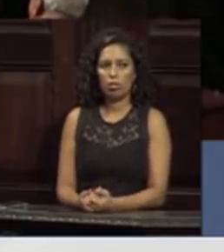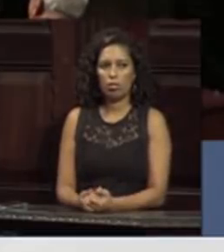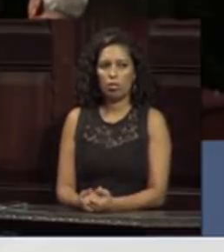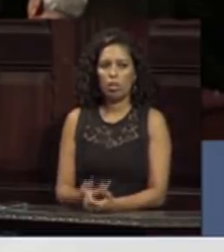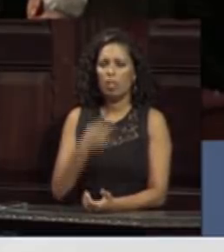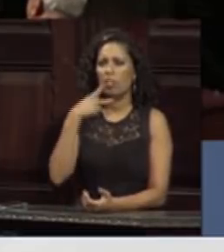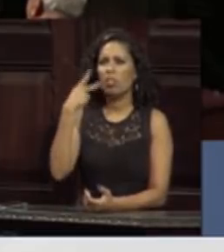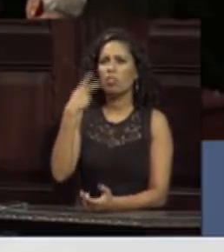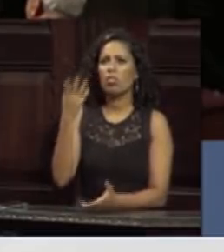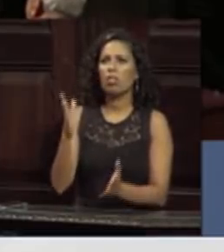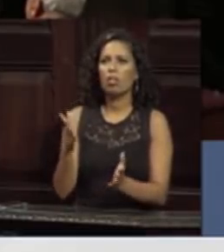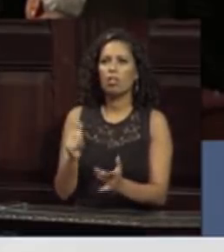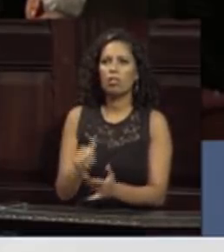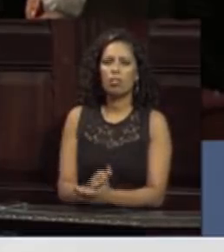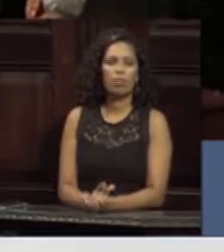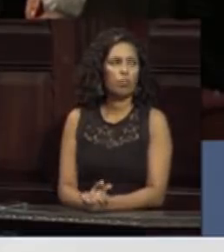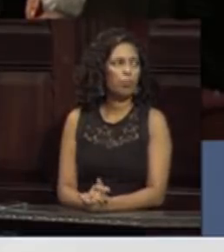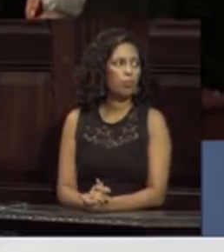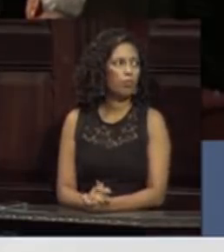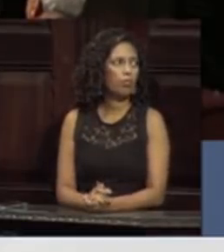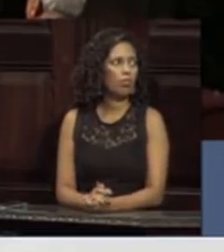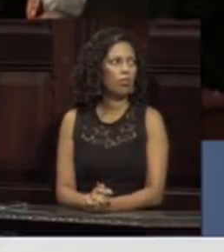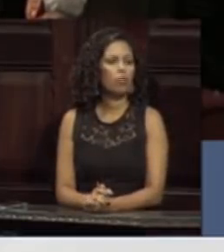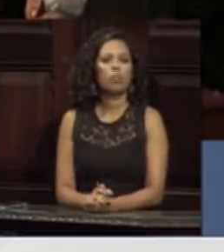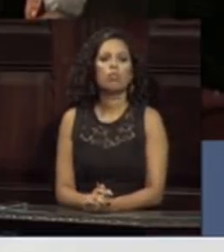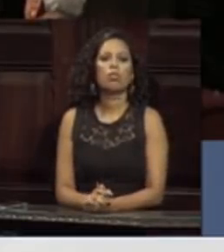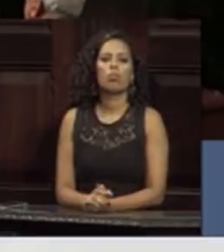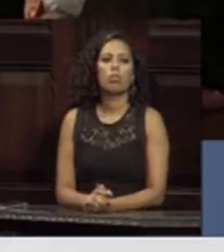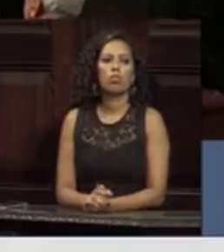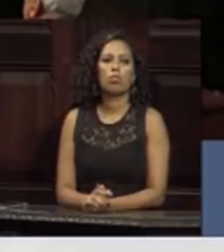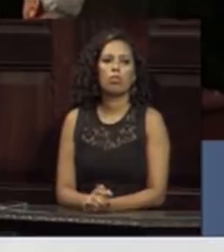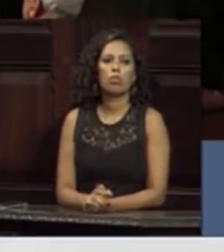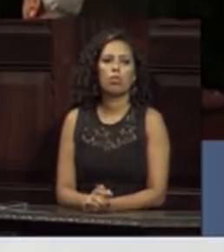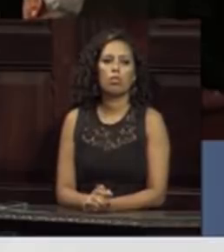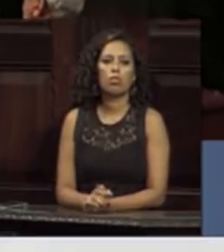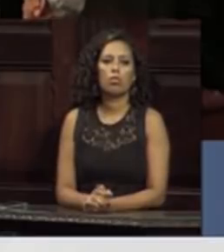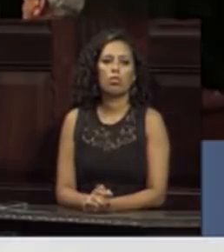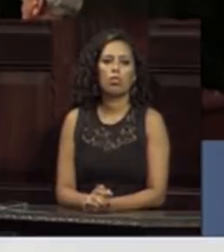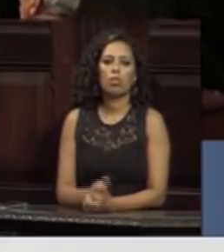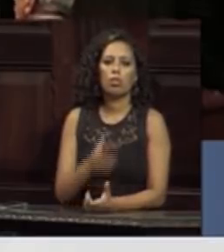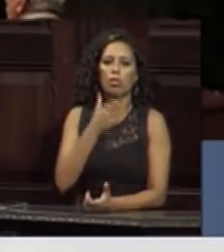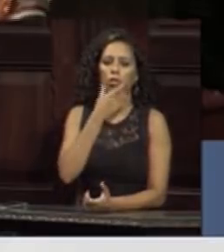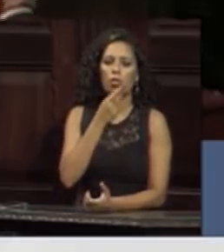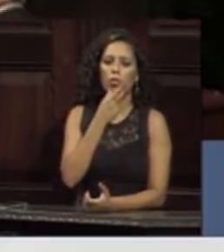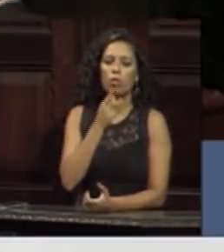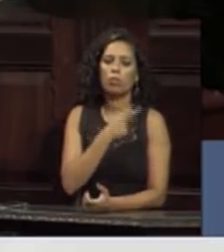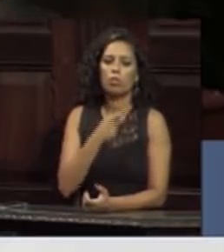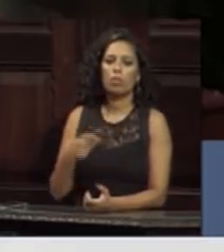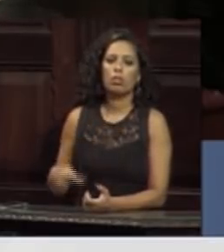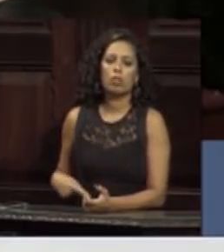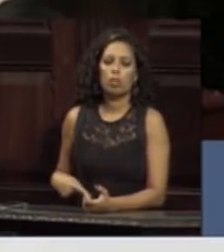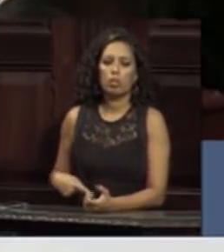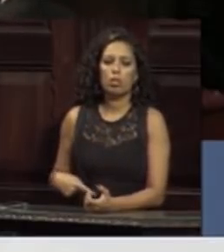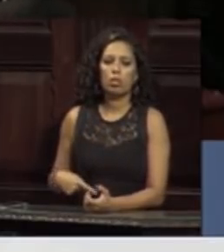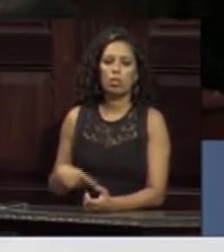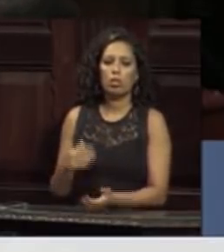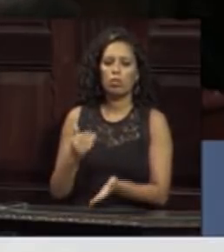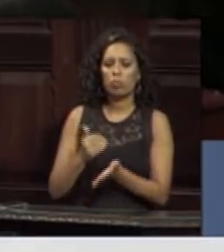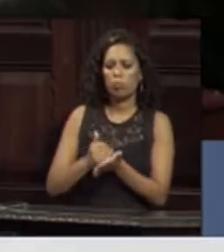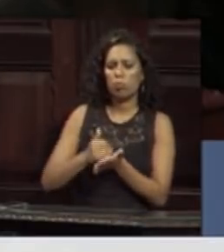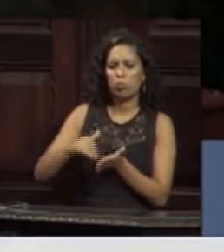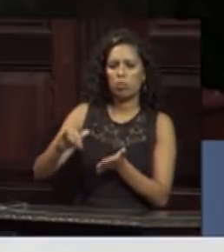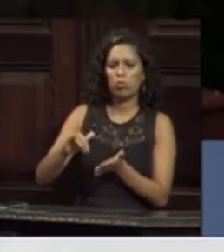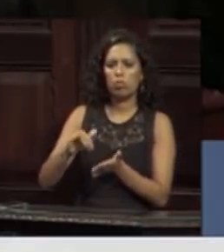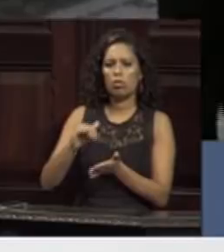mim. Vamos abrir o painel. Senhor presidente, caminhar contrariamente aqui, por favor. Para encaminhar o deputado